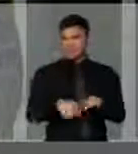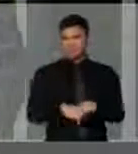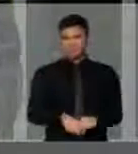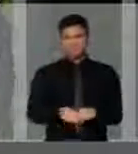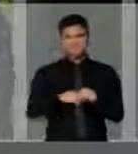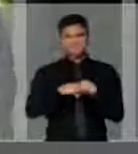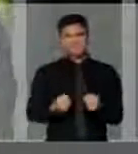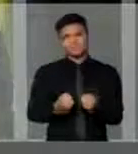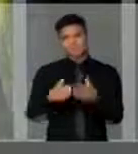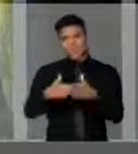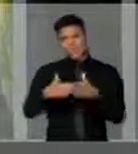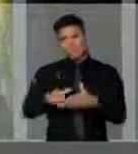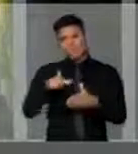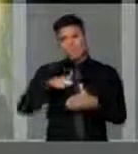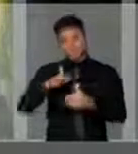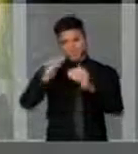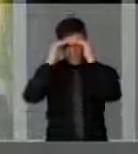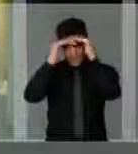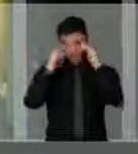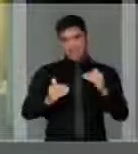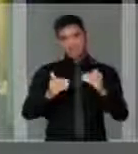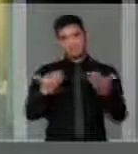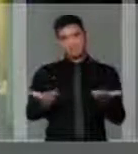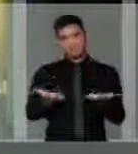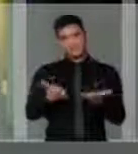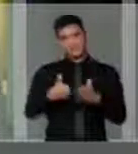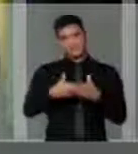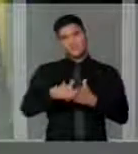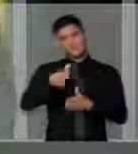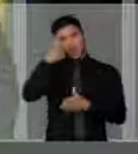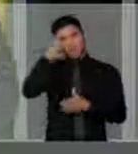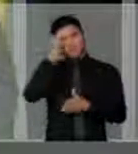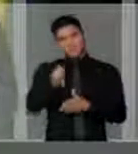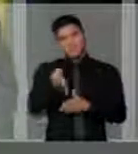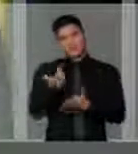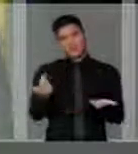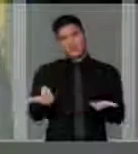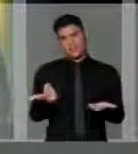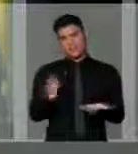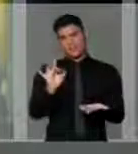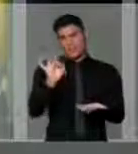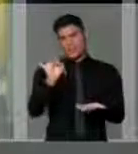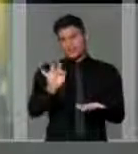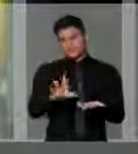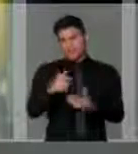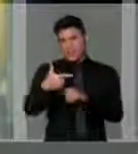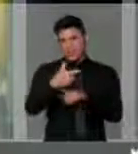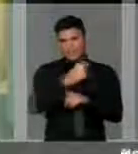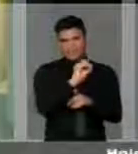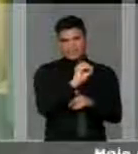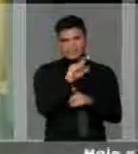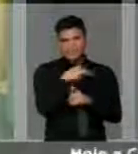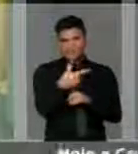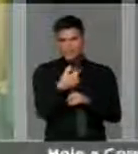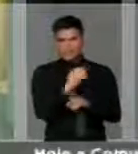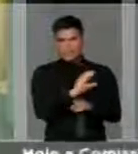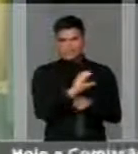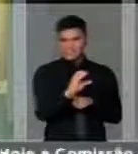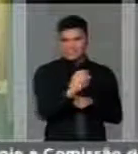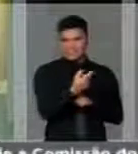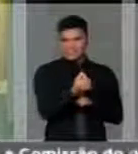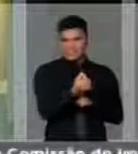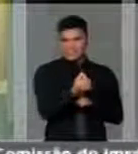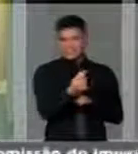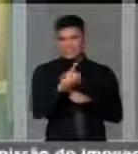poço, tenham responsabilidade. Bote a mão na consciência, não é apenas pelos 20 centavos, não é